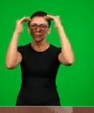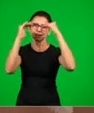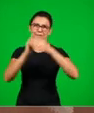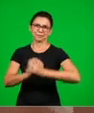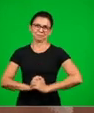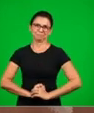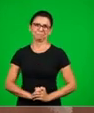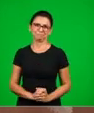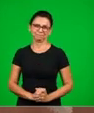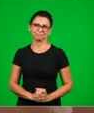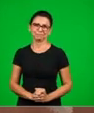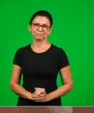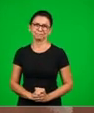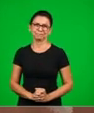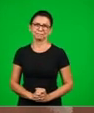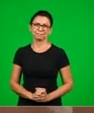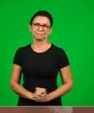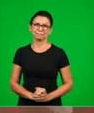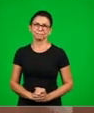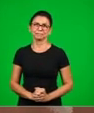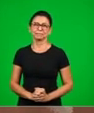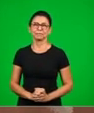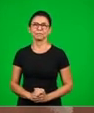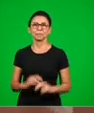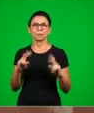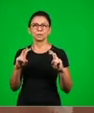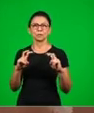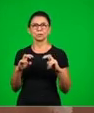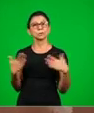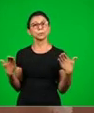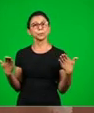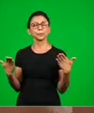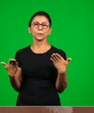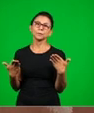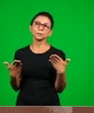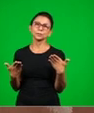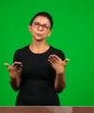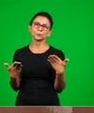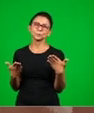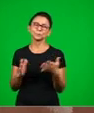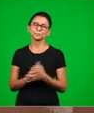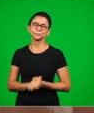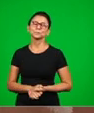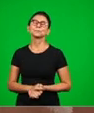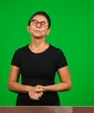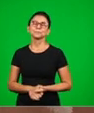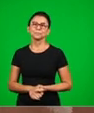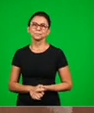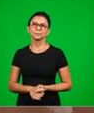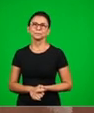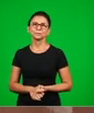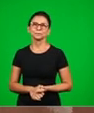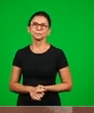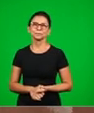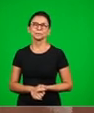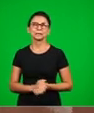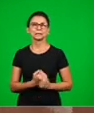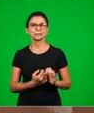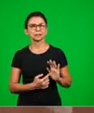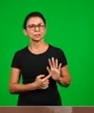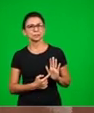nosso assunto hoje foi esse. Eu acho que os irmãos estão em condições